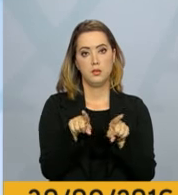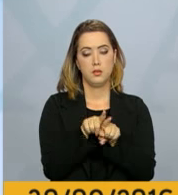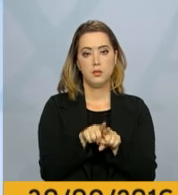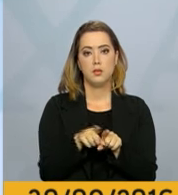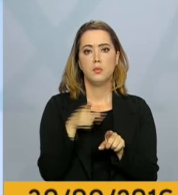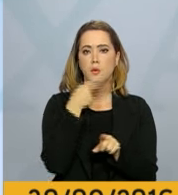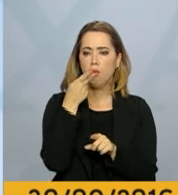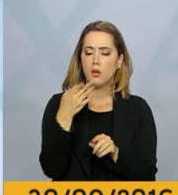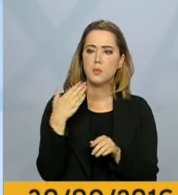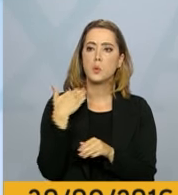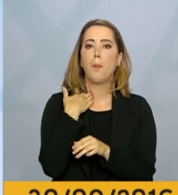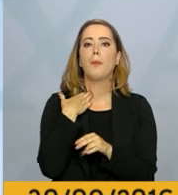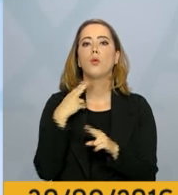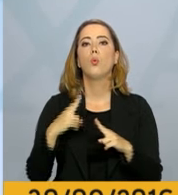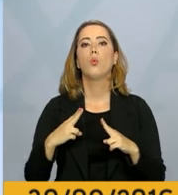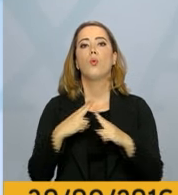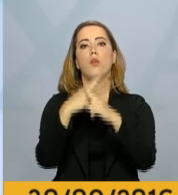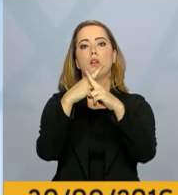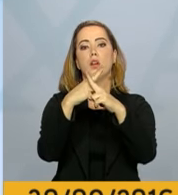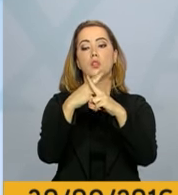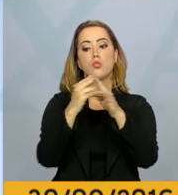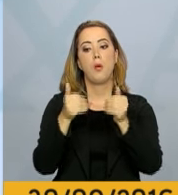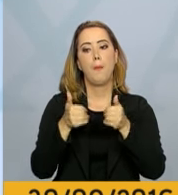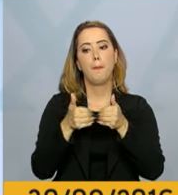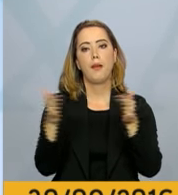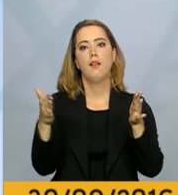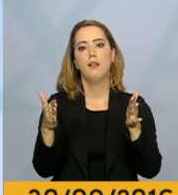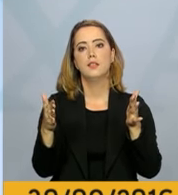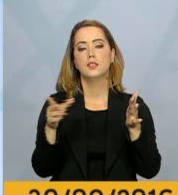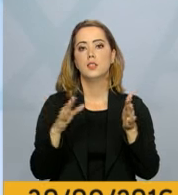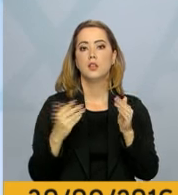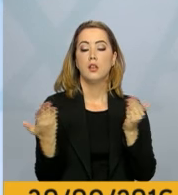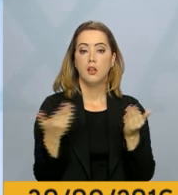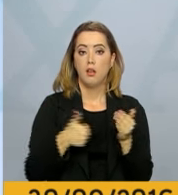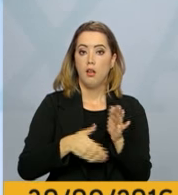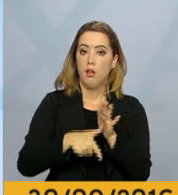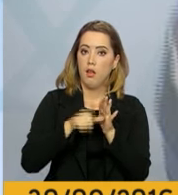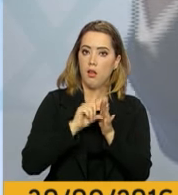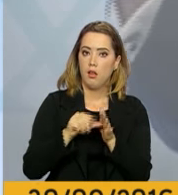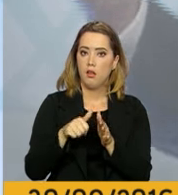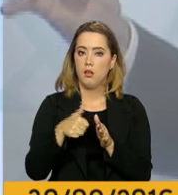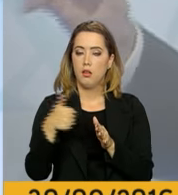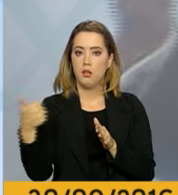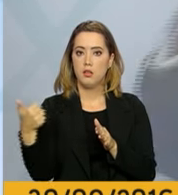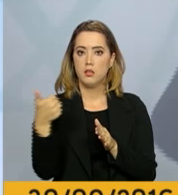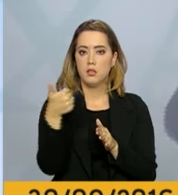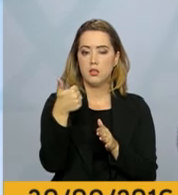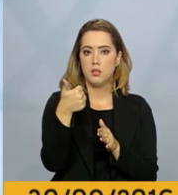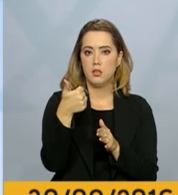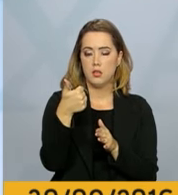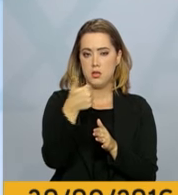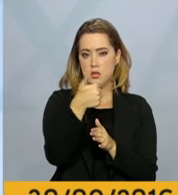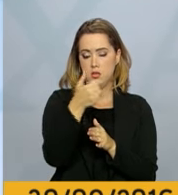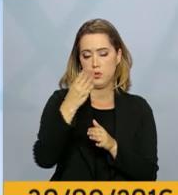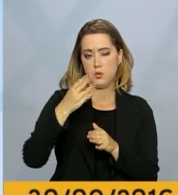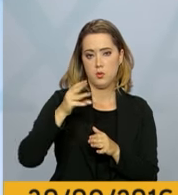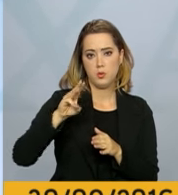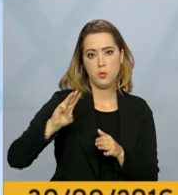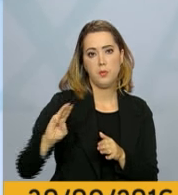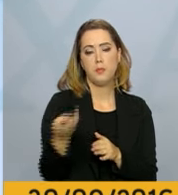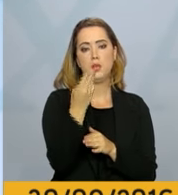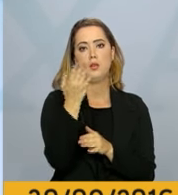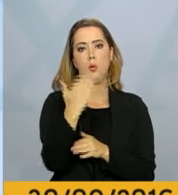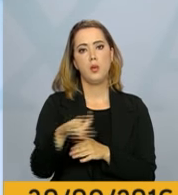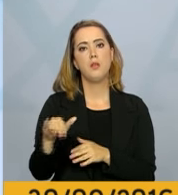Caixa Econômica Federal aumentasse o financiamento de 1,5 milhão para 3 milhões, que vai atingir mais, digamos assim, a classe